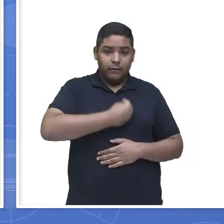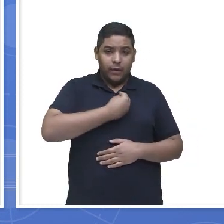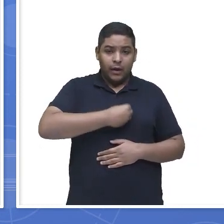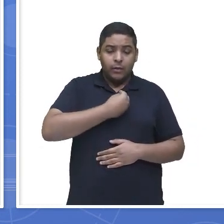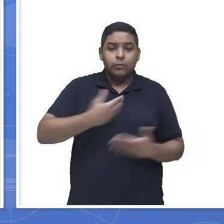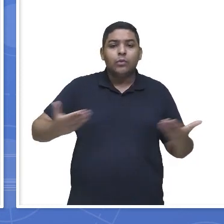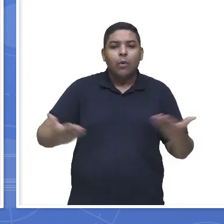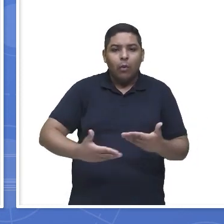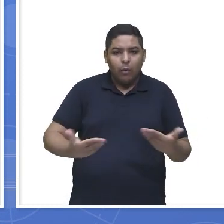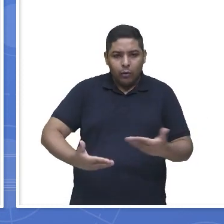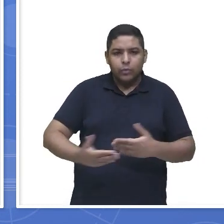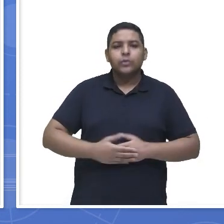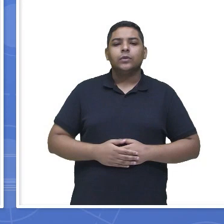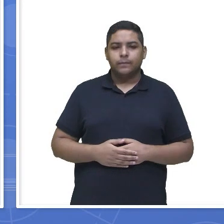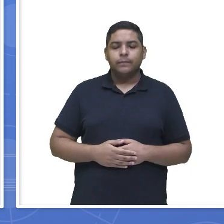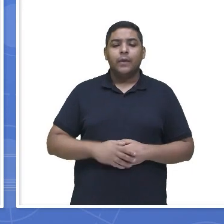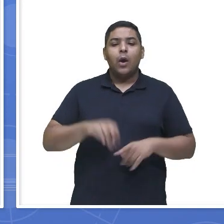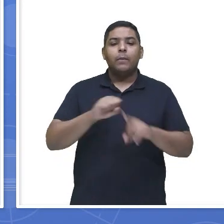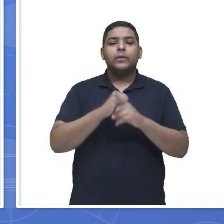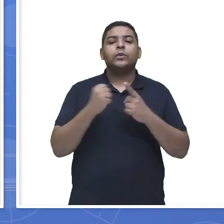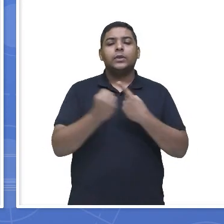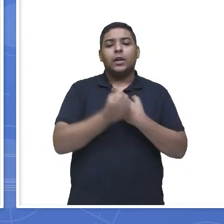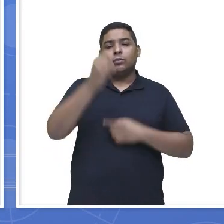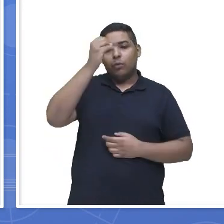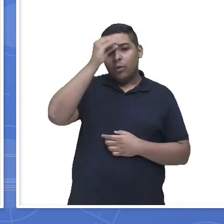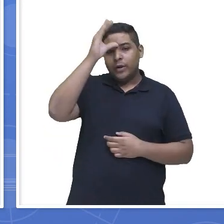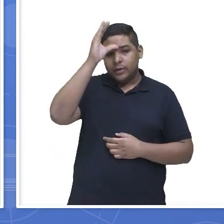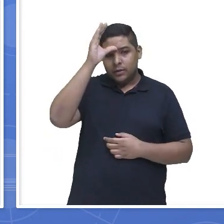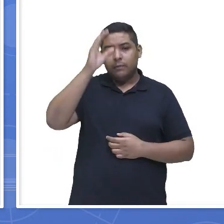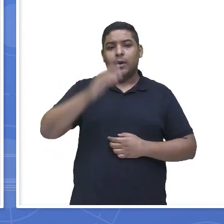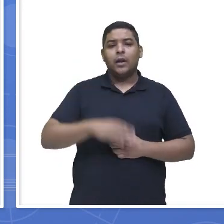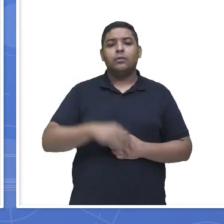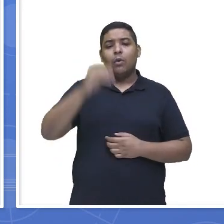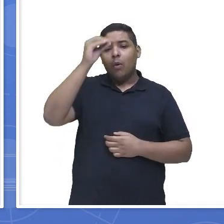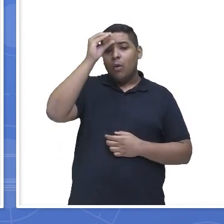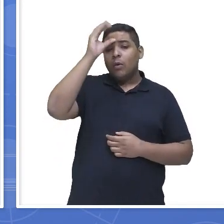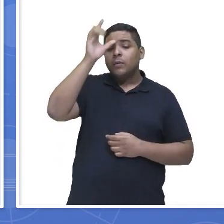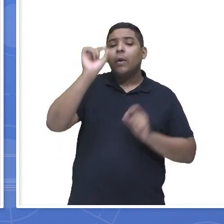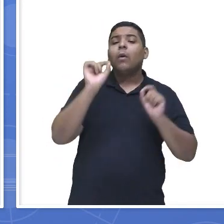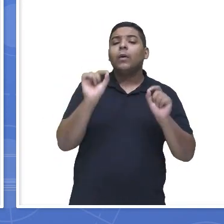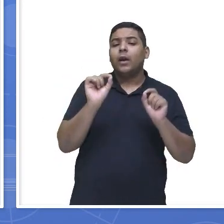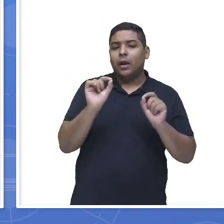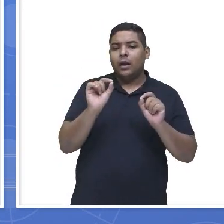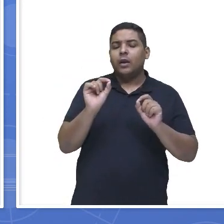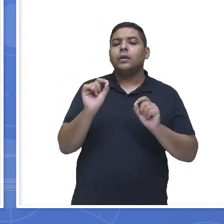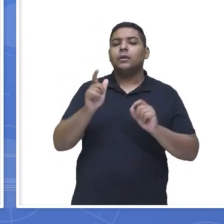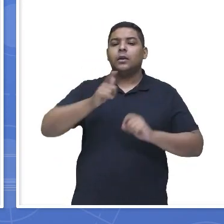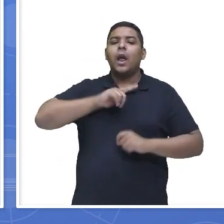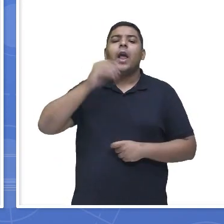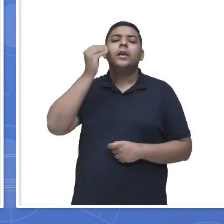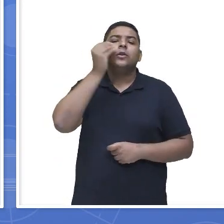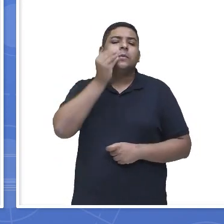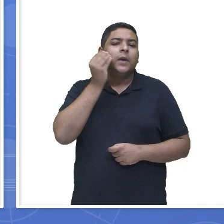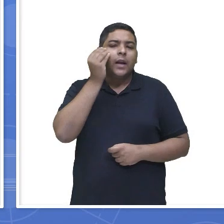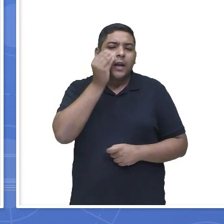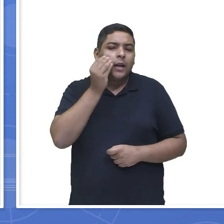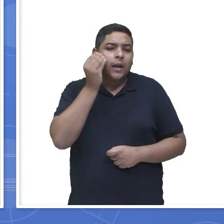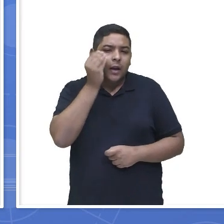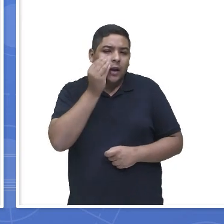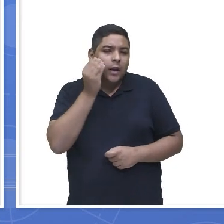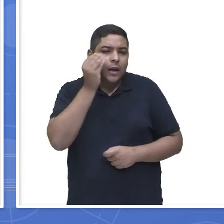nós vivemos atualmente numa sociedade que é conhecida como a sociedade do conhecimento,